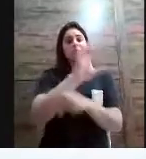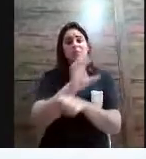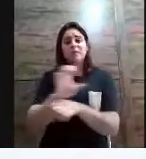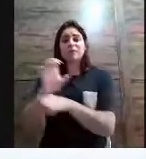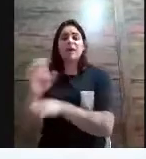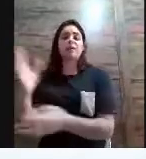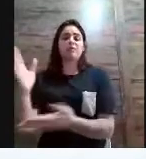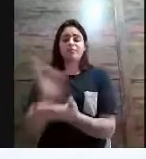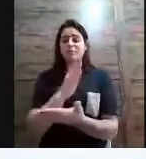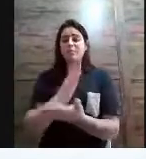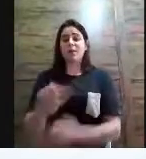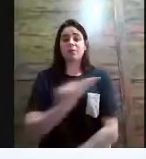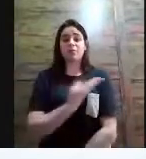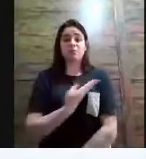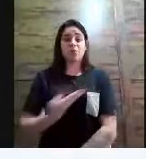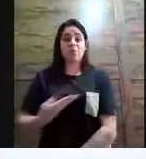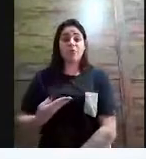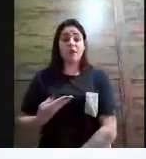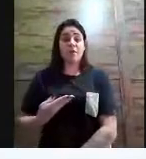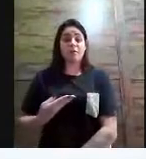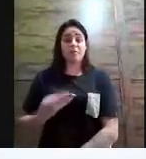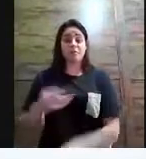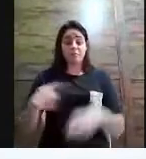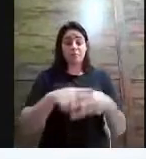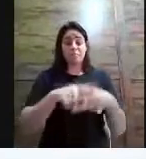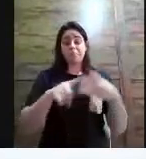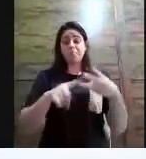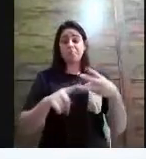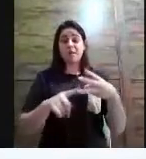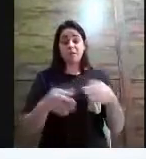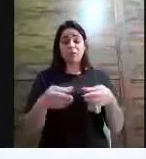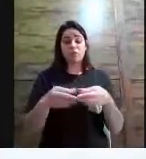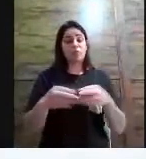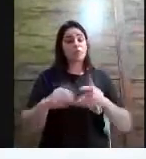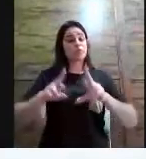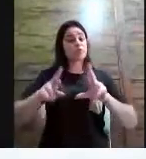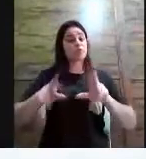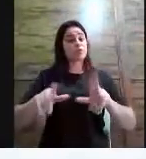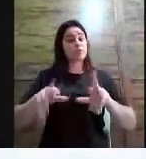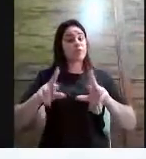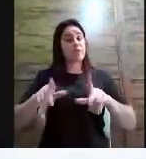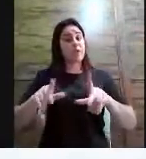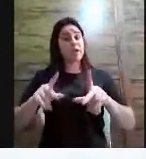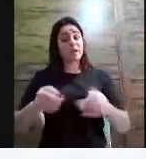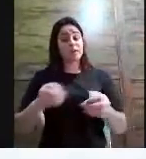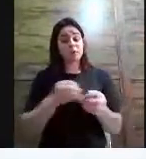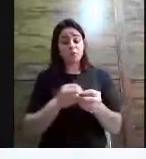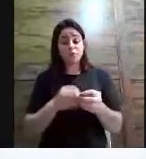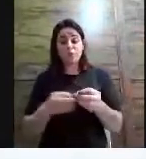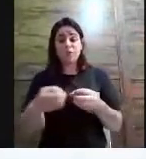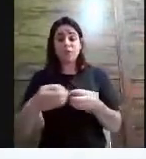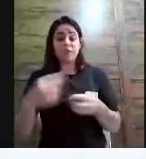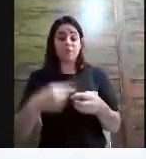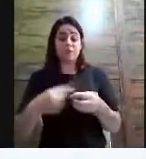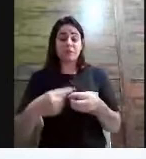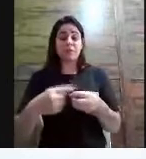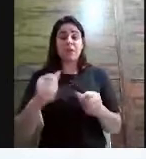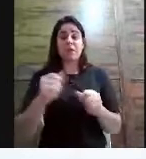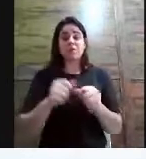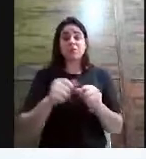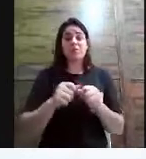temos municípios que fazem o que deve ser feito, isto é, não escondem os